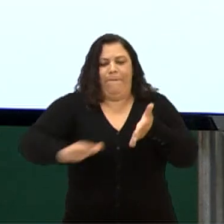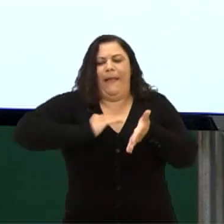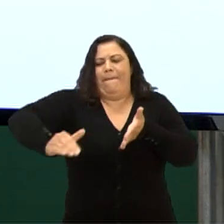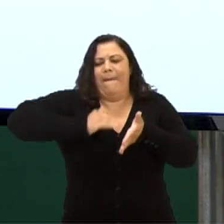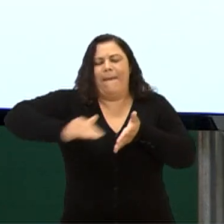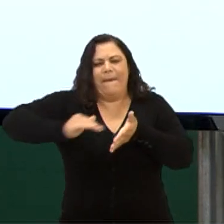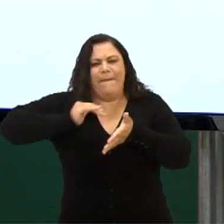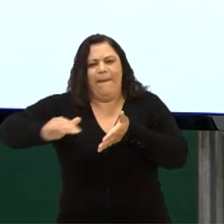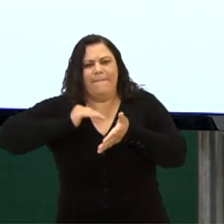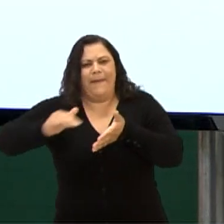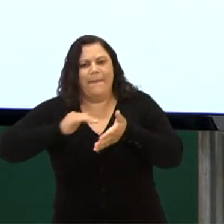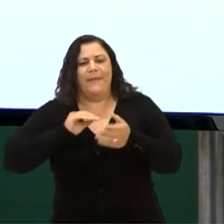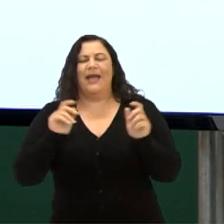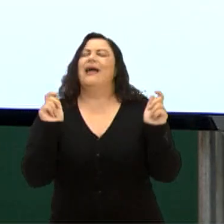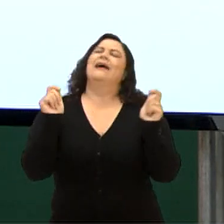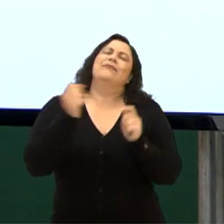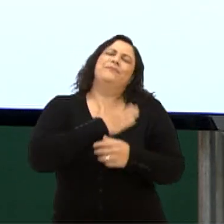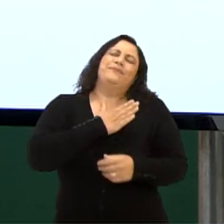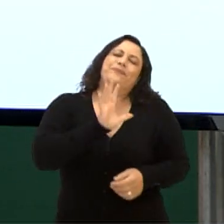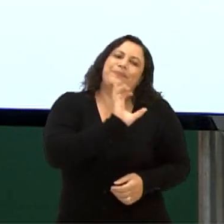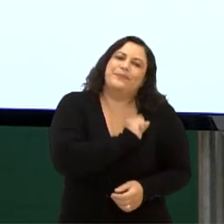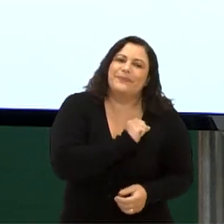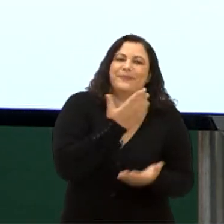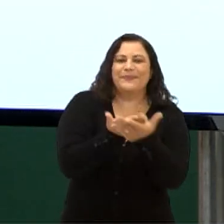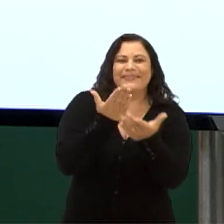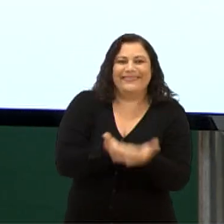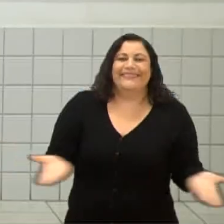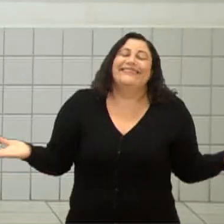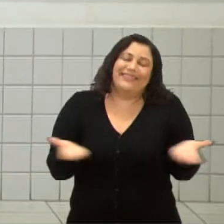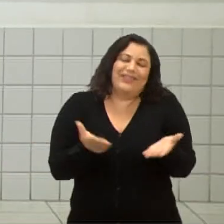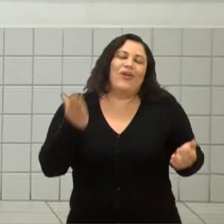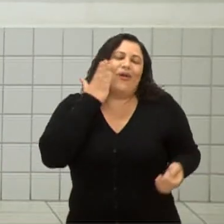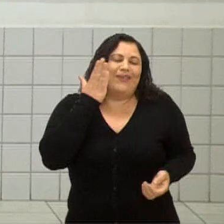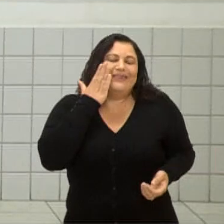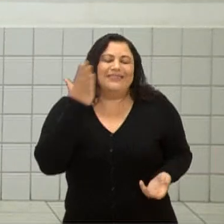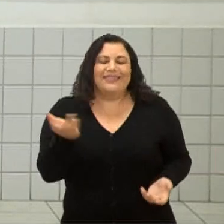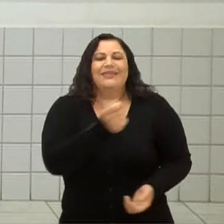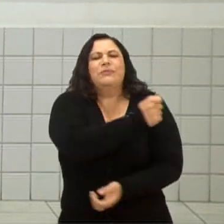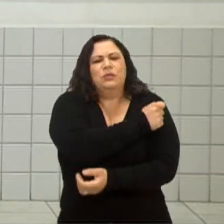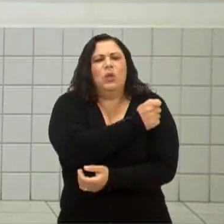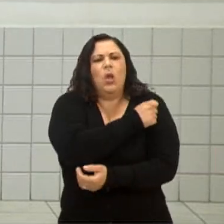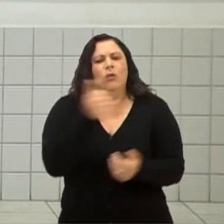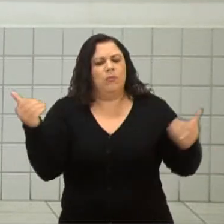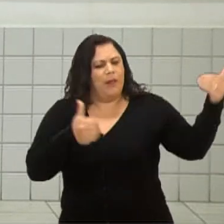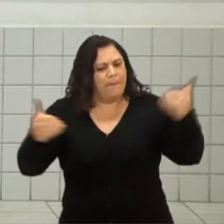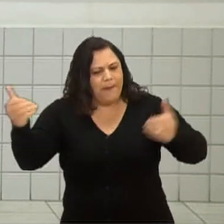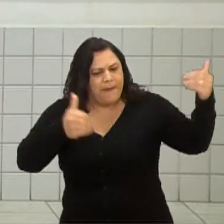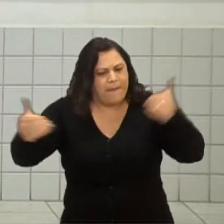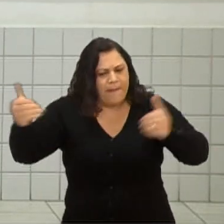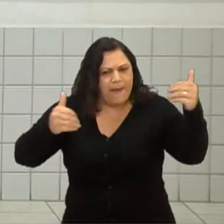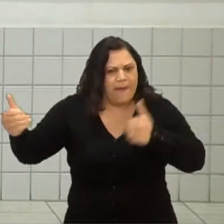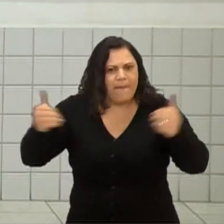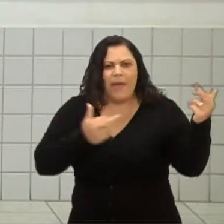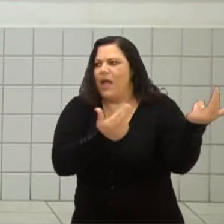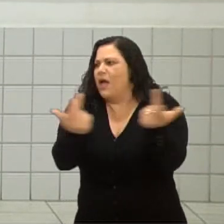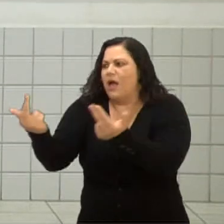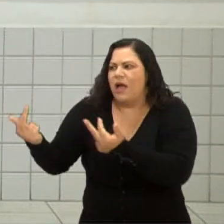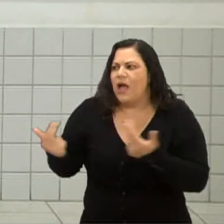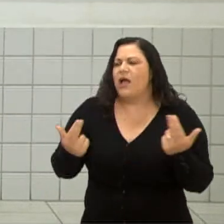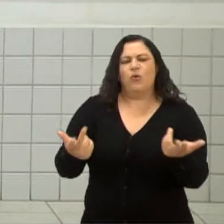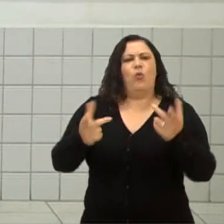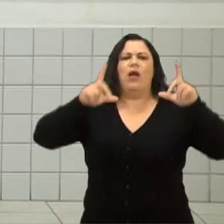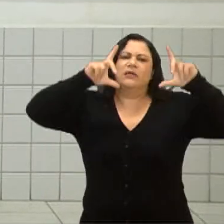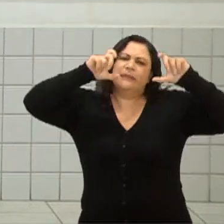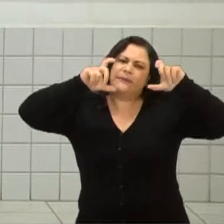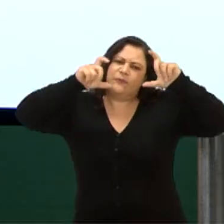Eu adorei a aula de hoje, Fran. Eu sei que os meus alunos participam. Eu recebo tanta... Como você. Pergunta. Recebo